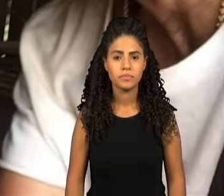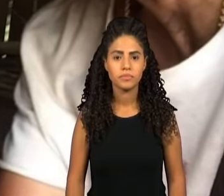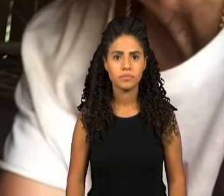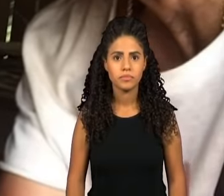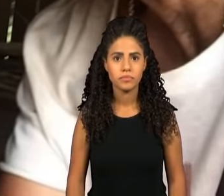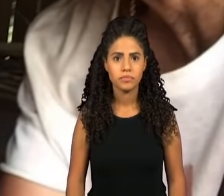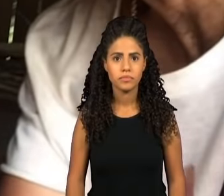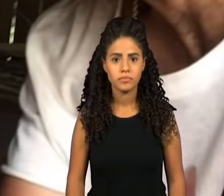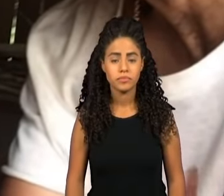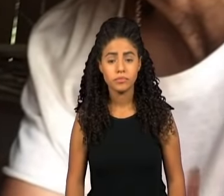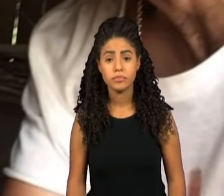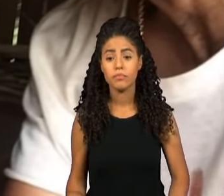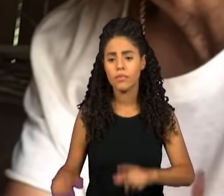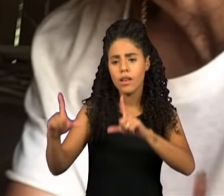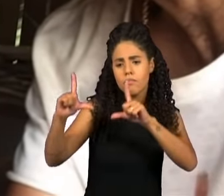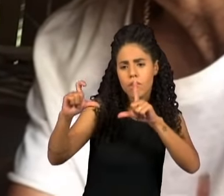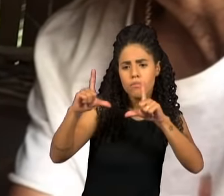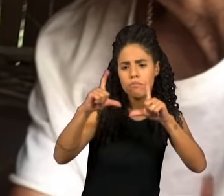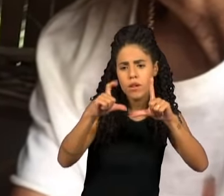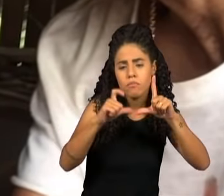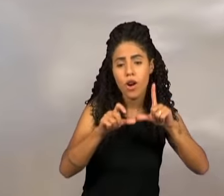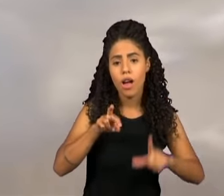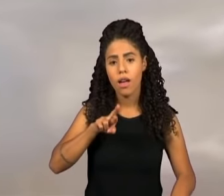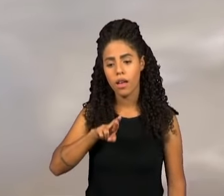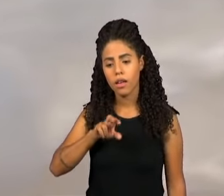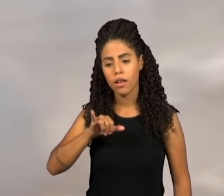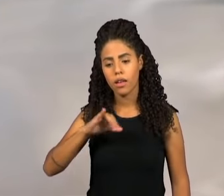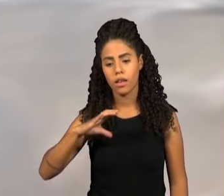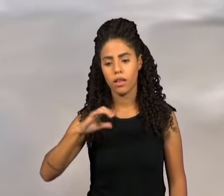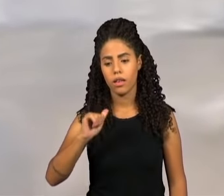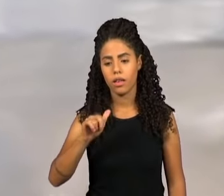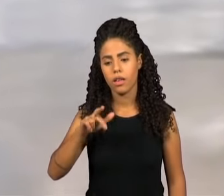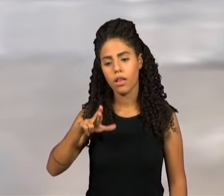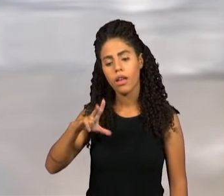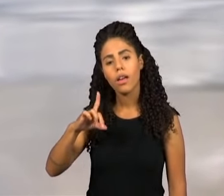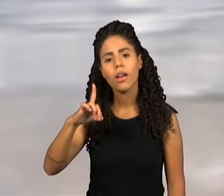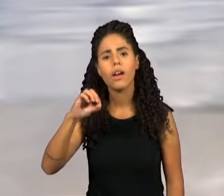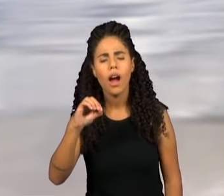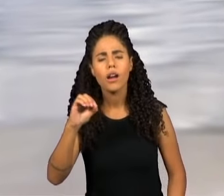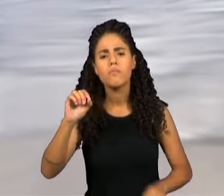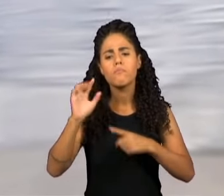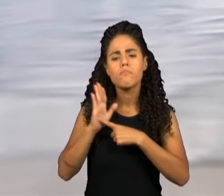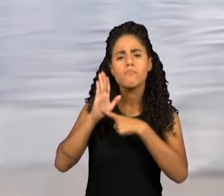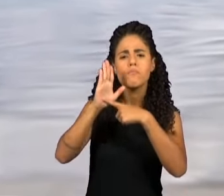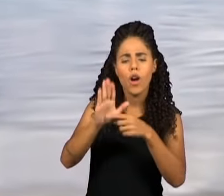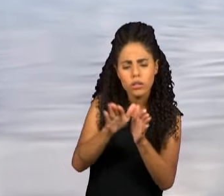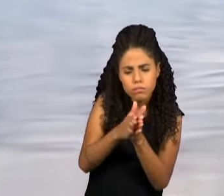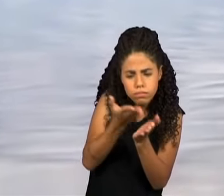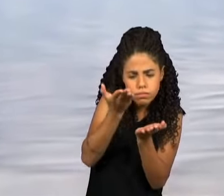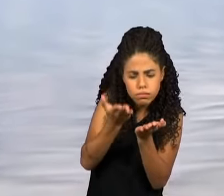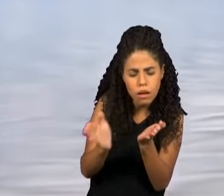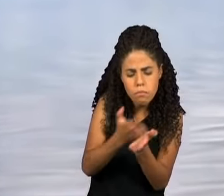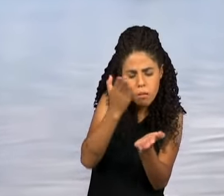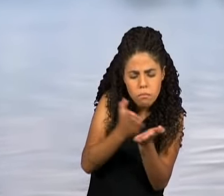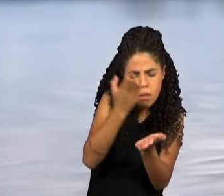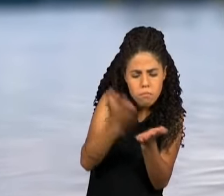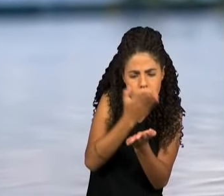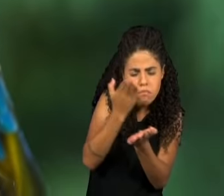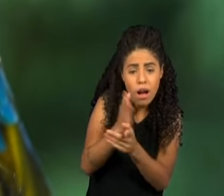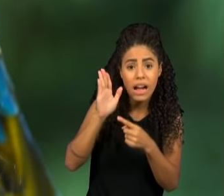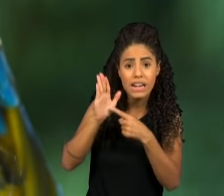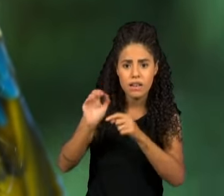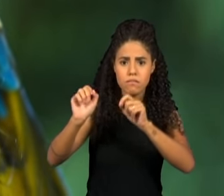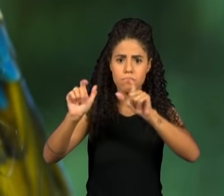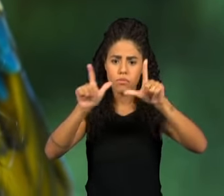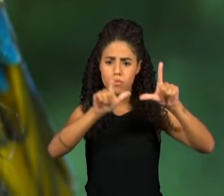O fotojornalista Ricardo Stuckert lança livro que registra a vida e a resistência de 10